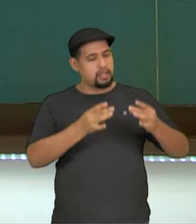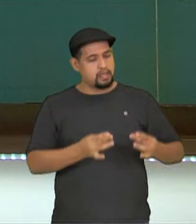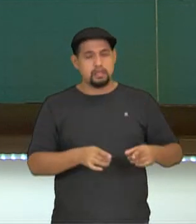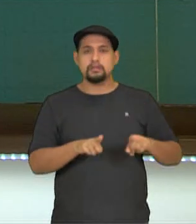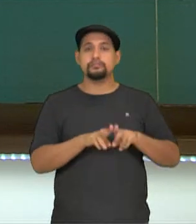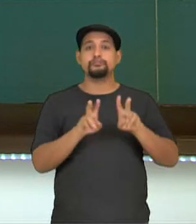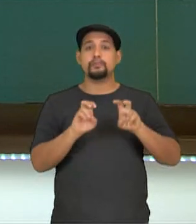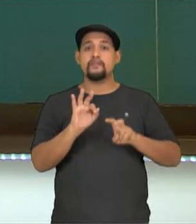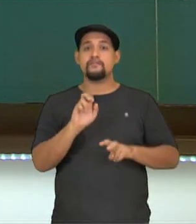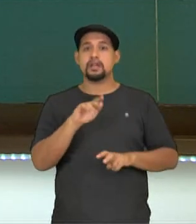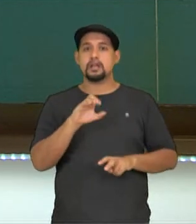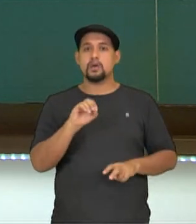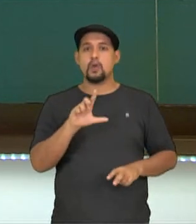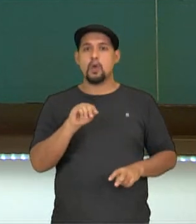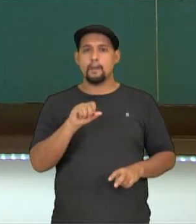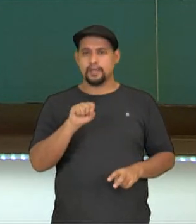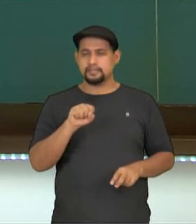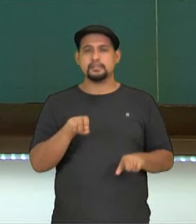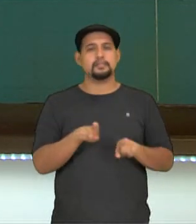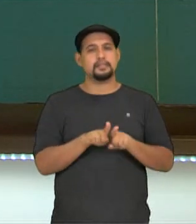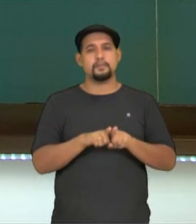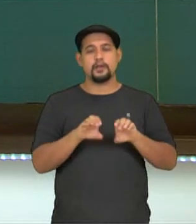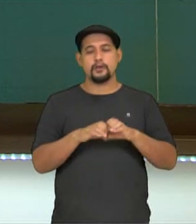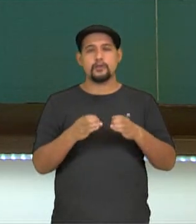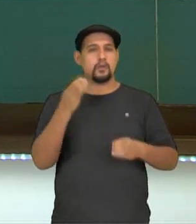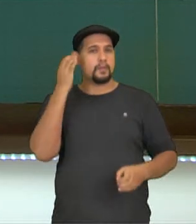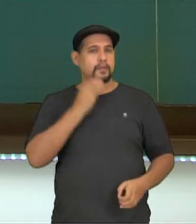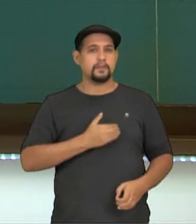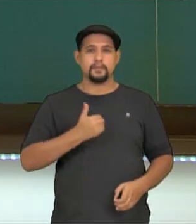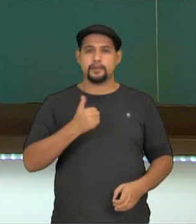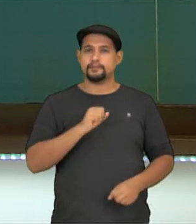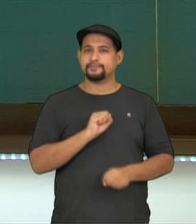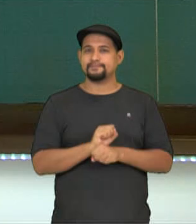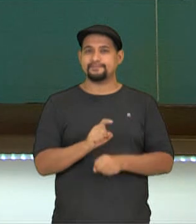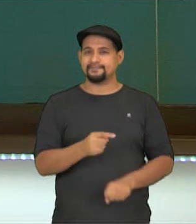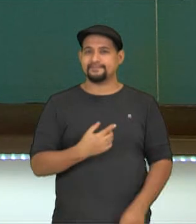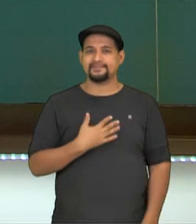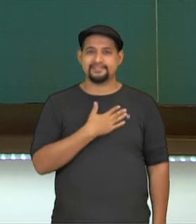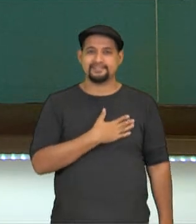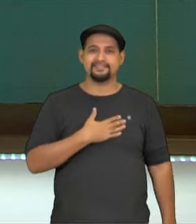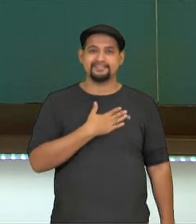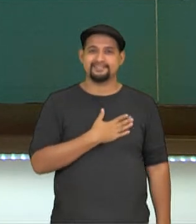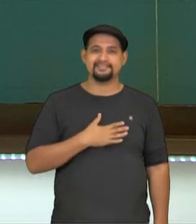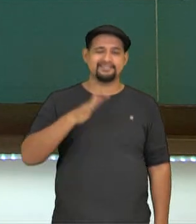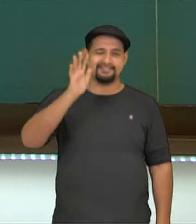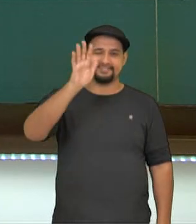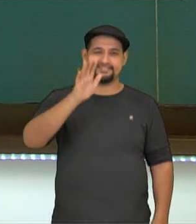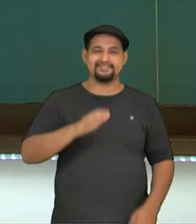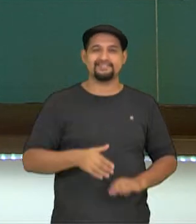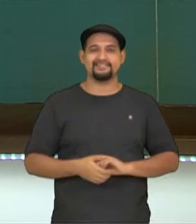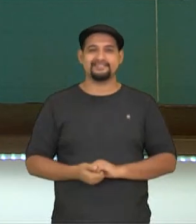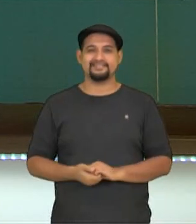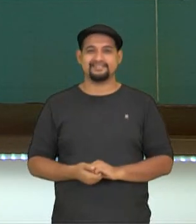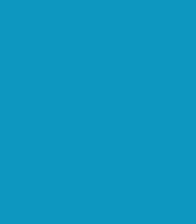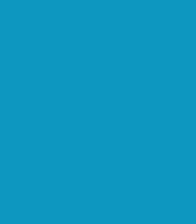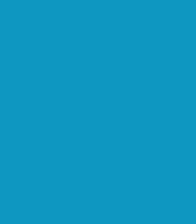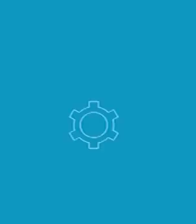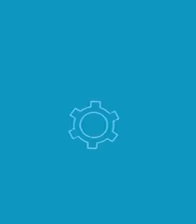historiográfica sobre Fernão Lopes e, claro, a crônica de Dom Pedro I. Espero que vocês tenham gostado. Até breve.